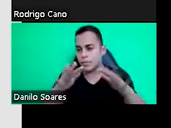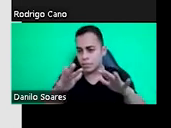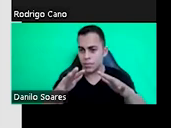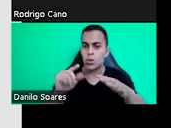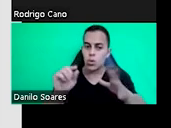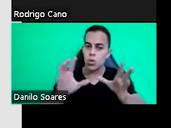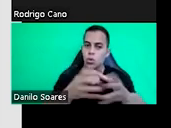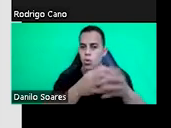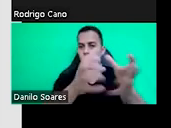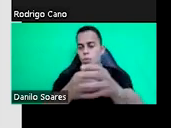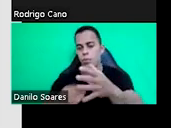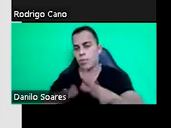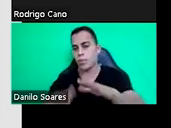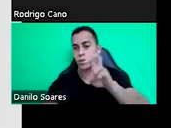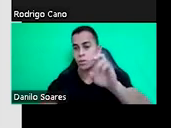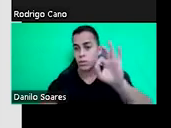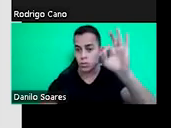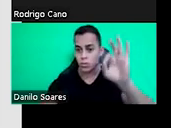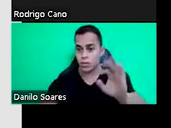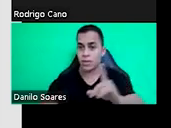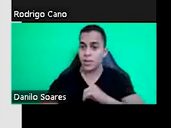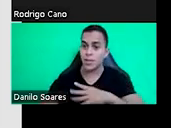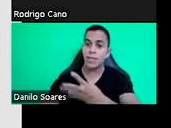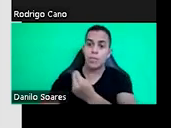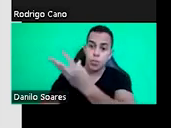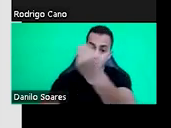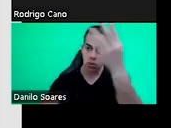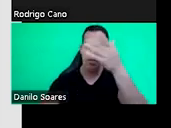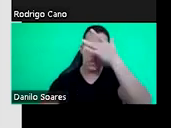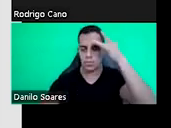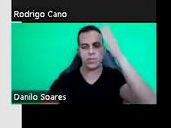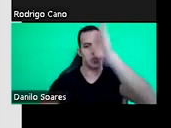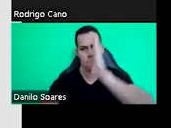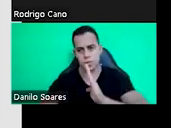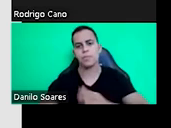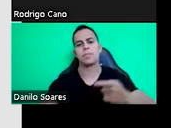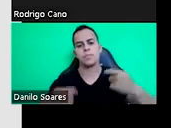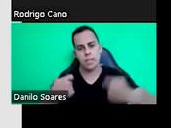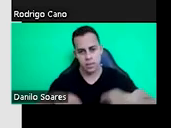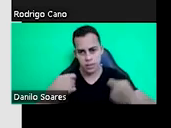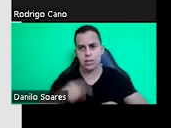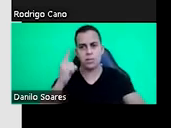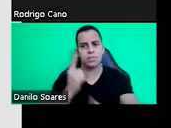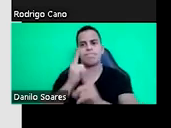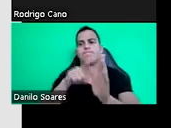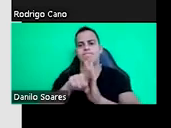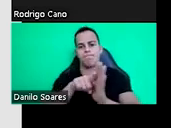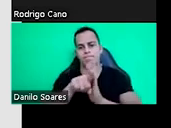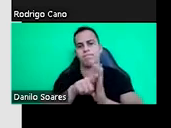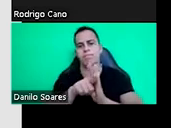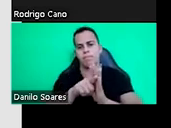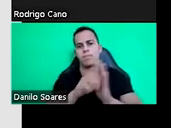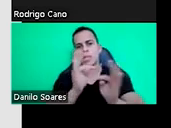grupos etários de 5%, a gente tem muitas pessoas aí no Brasil que ainda precisam ser diagnosticadas, enfim,